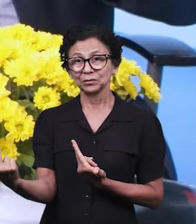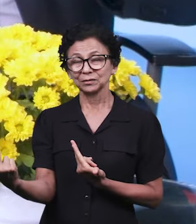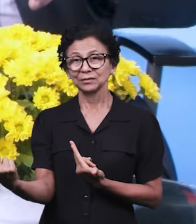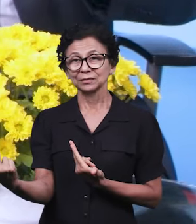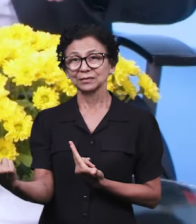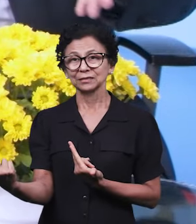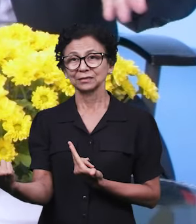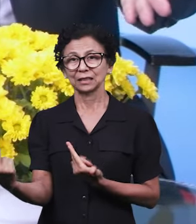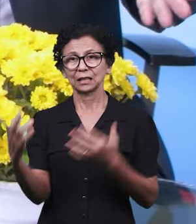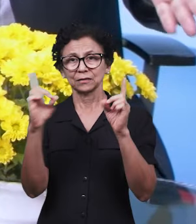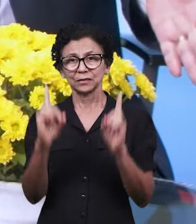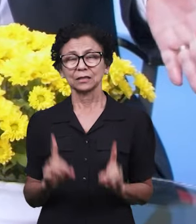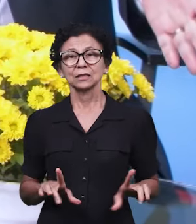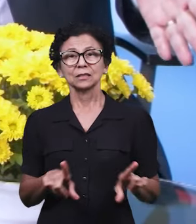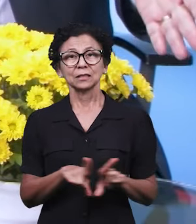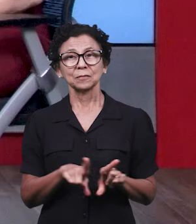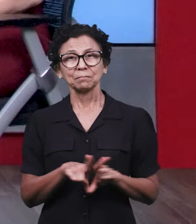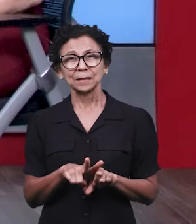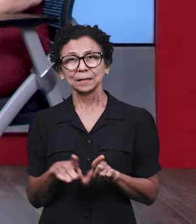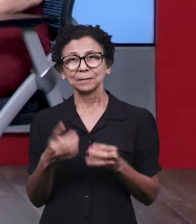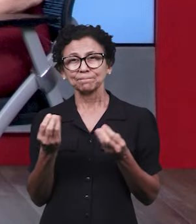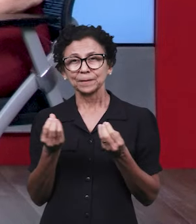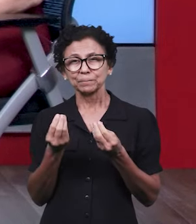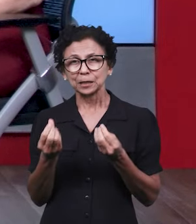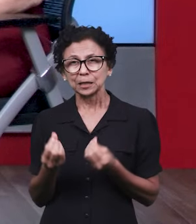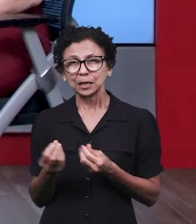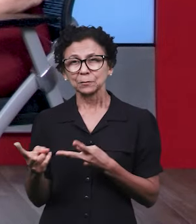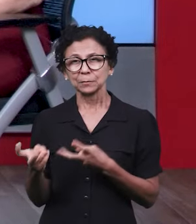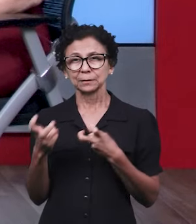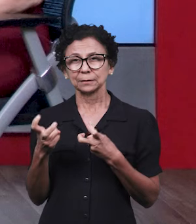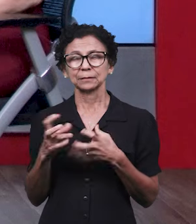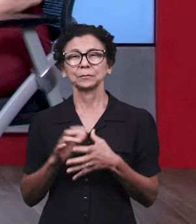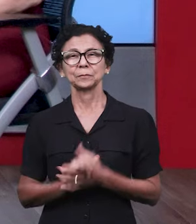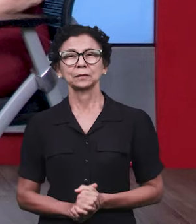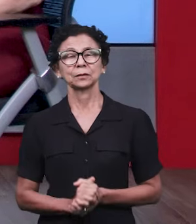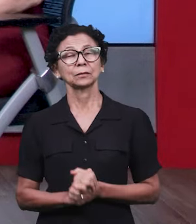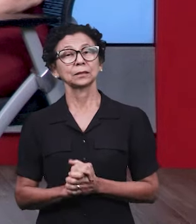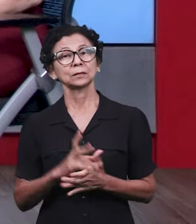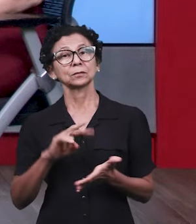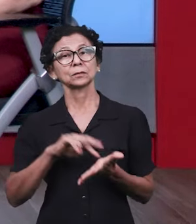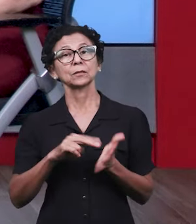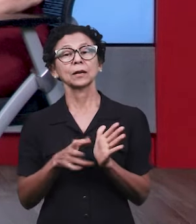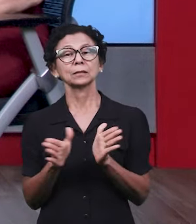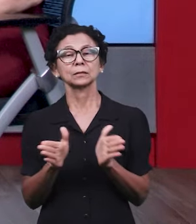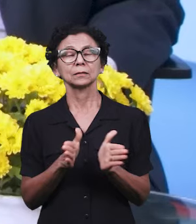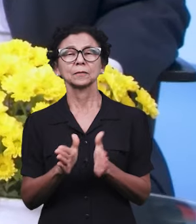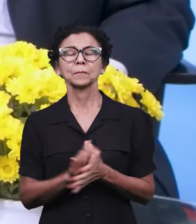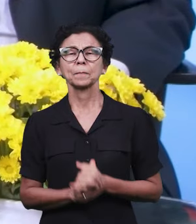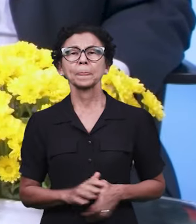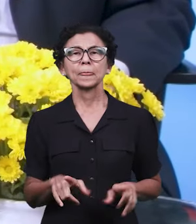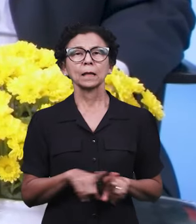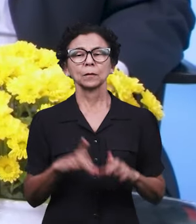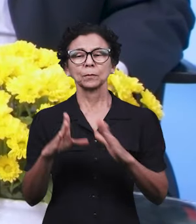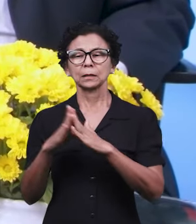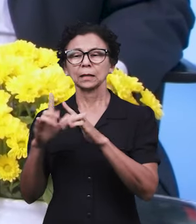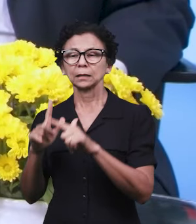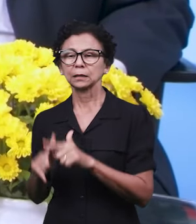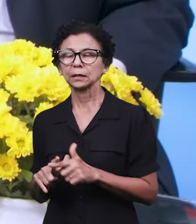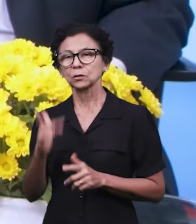de acessibilidade. E a outra coisa também, quando a gente fala da igreja, às vezes, meus irmãos, você não sabe como chegar,